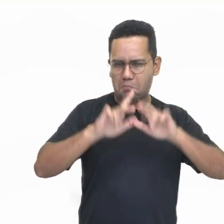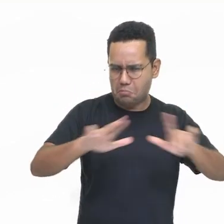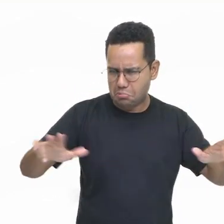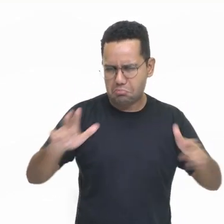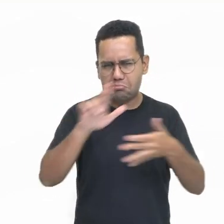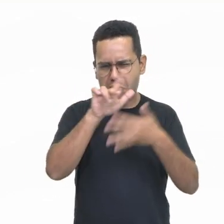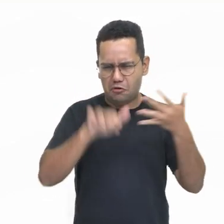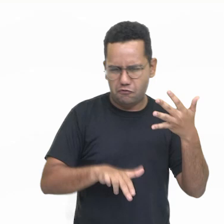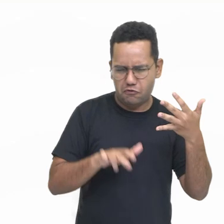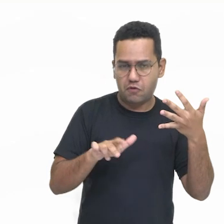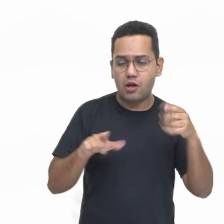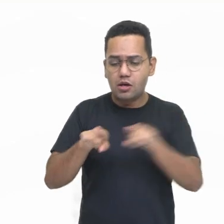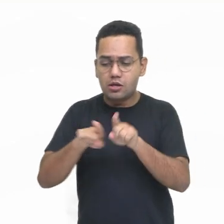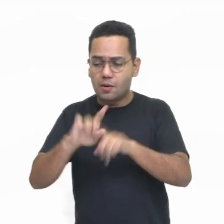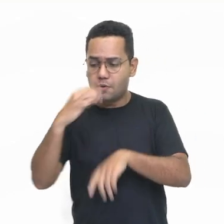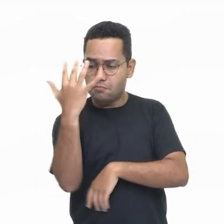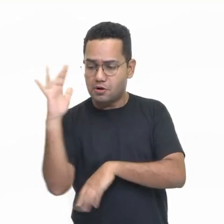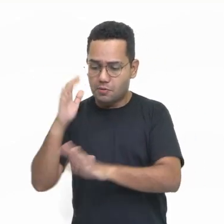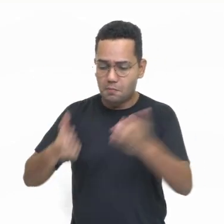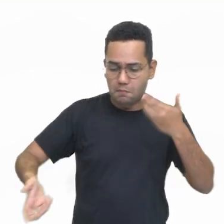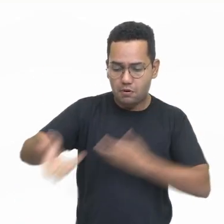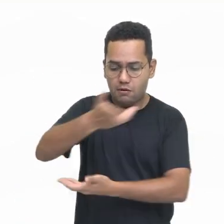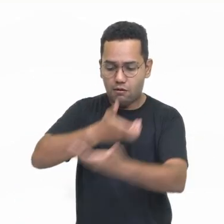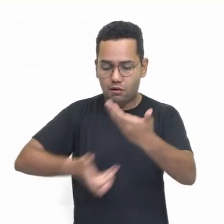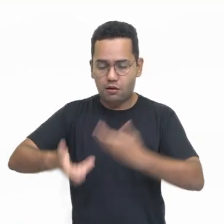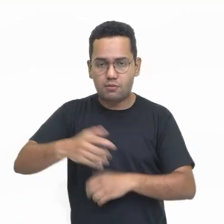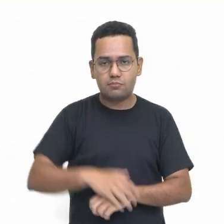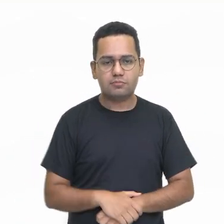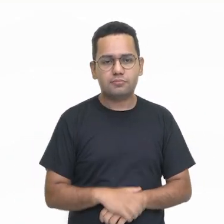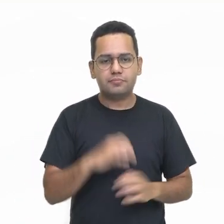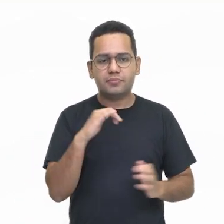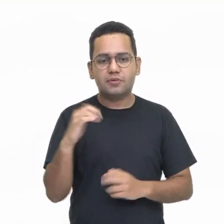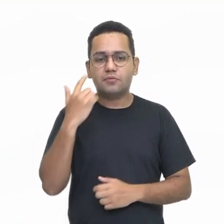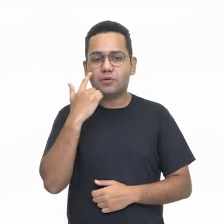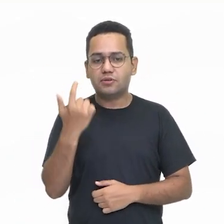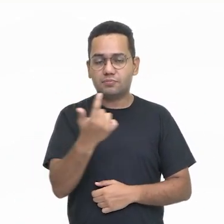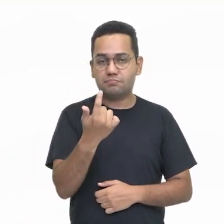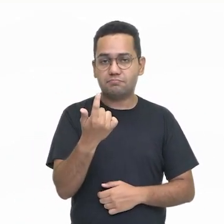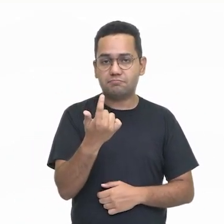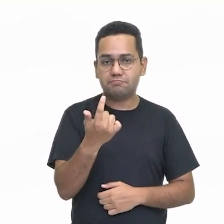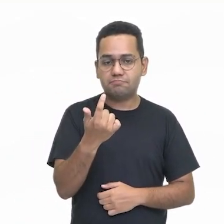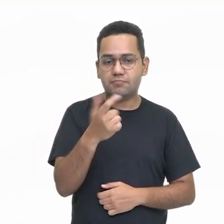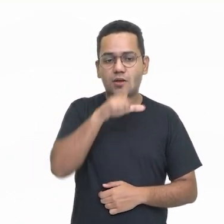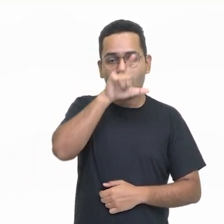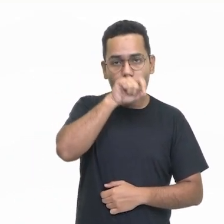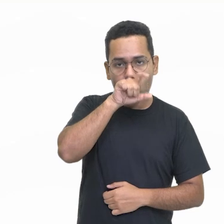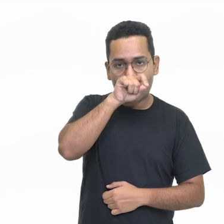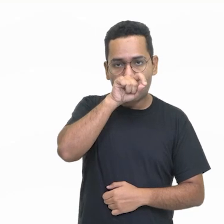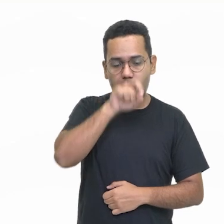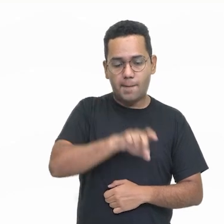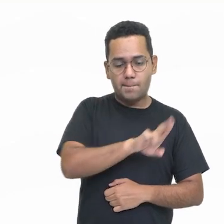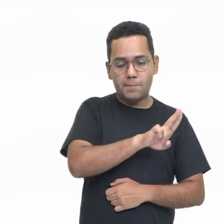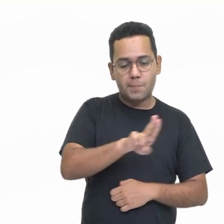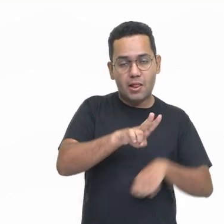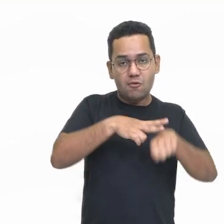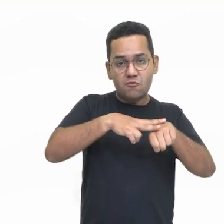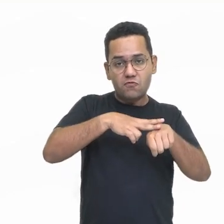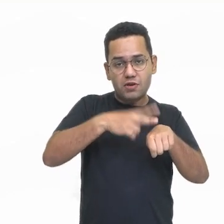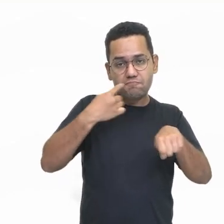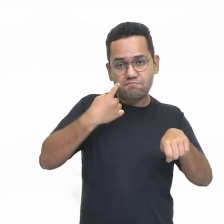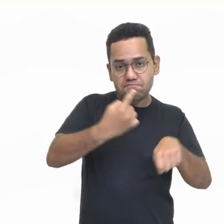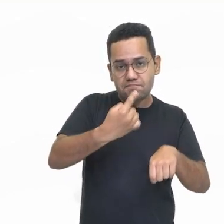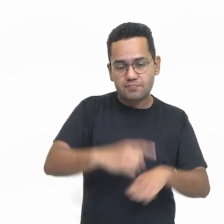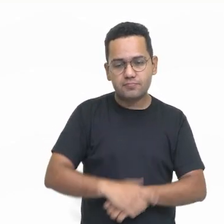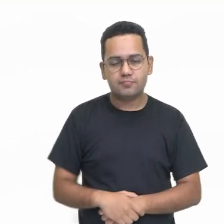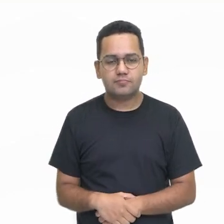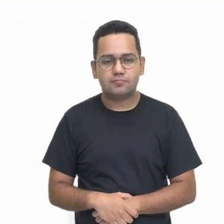iniciar a aqui pelo organismo e nós temos aqui uma bonita arara né representando esse ser vivo